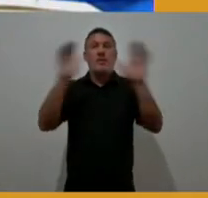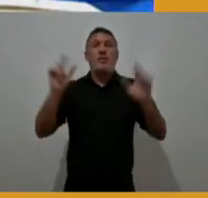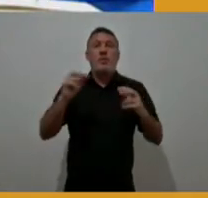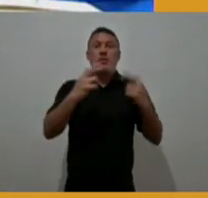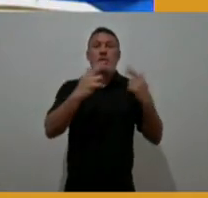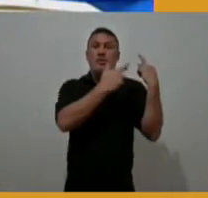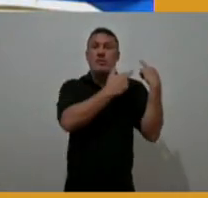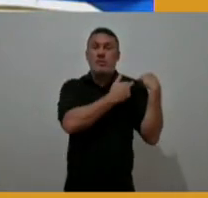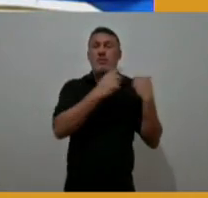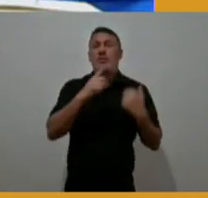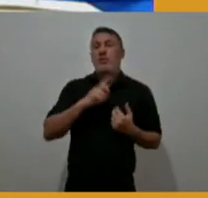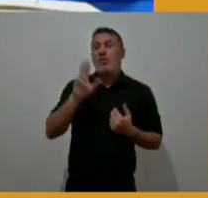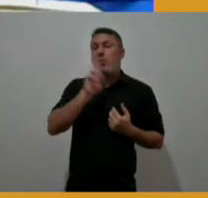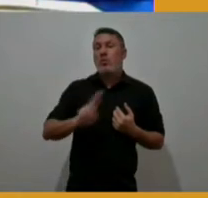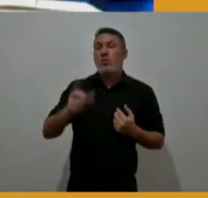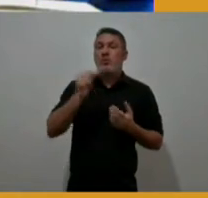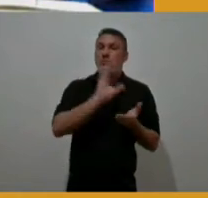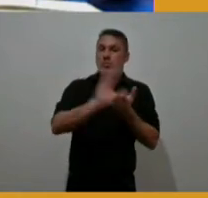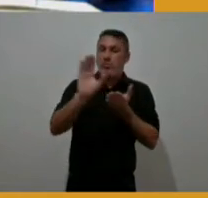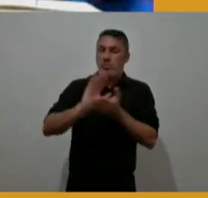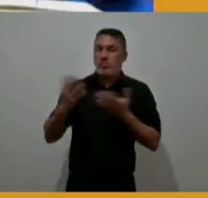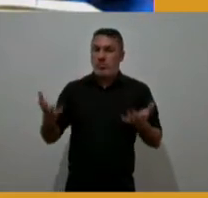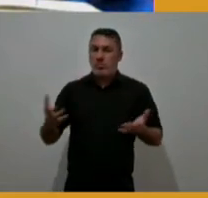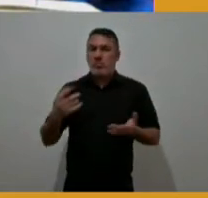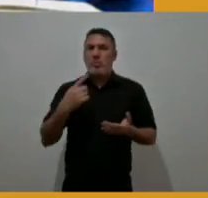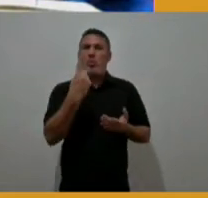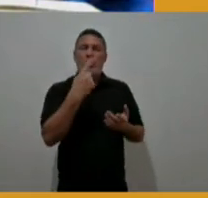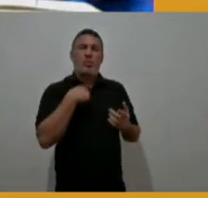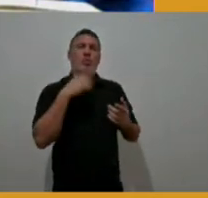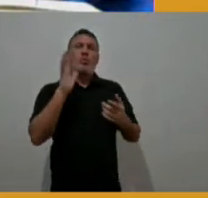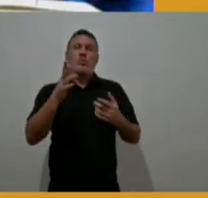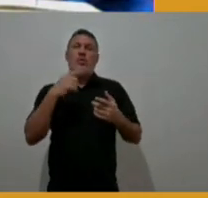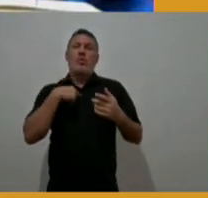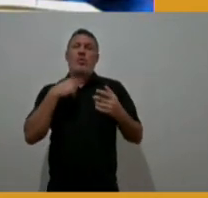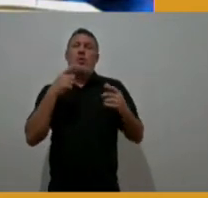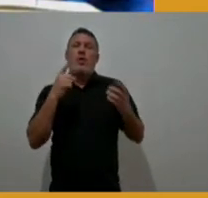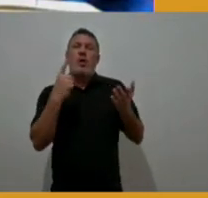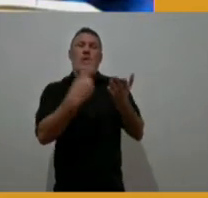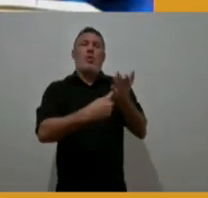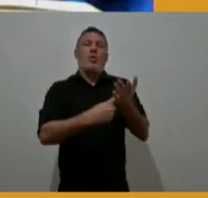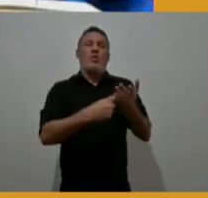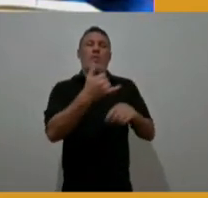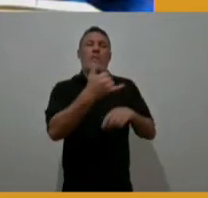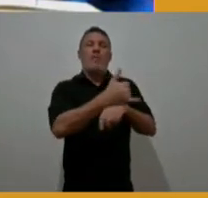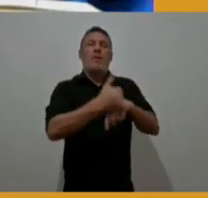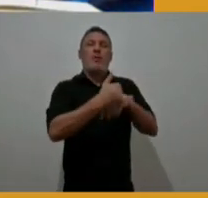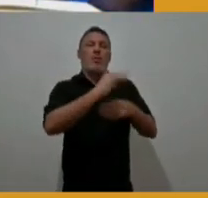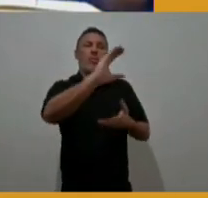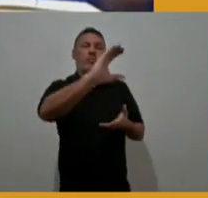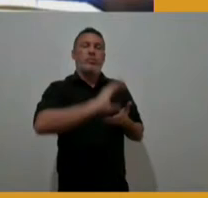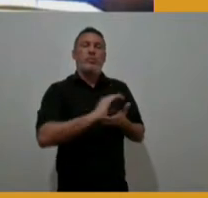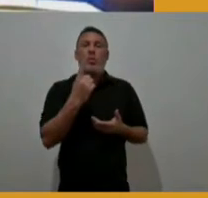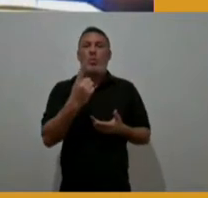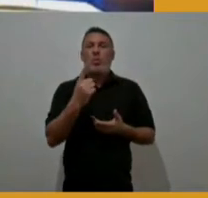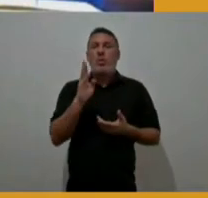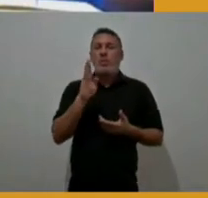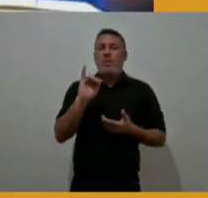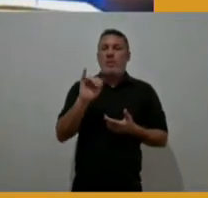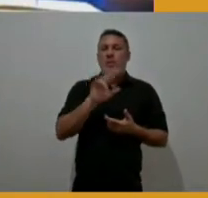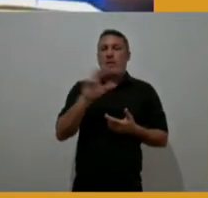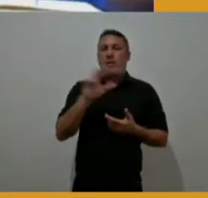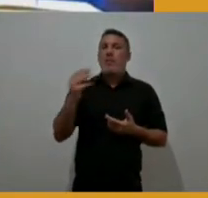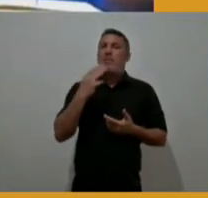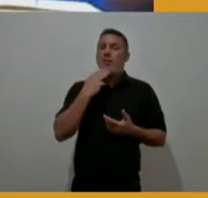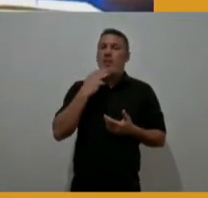nossos recursos. Eu fiz um acordo com a Petrobras, recebi da Petrobras R$1,5 bilhão, do atrasado, no acordo